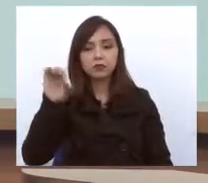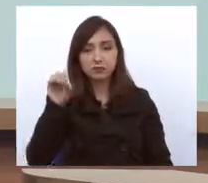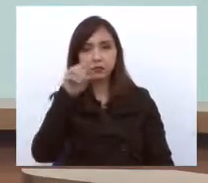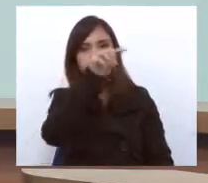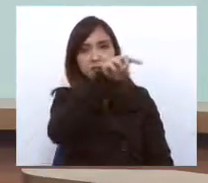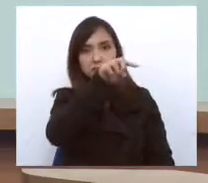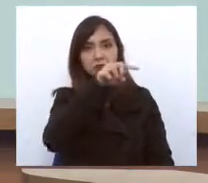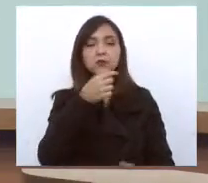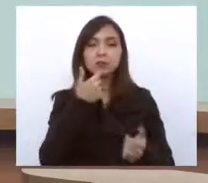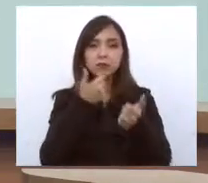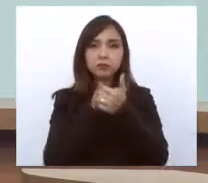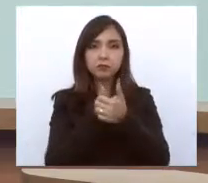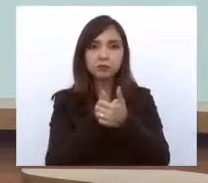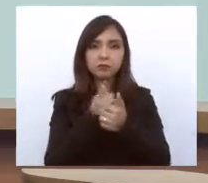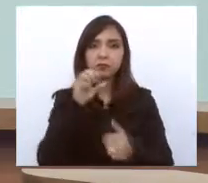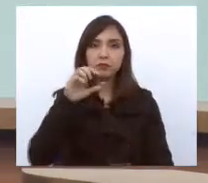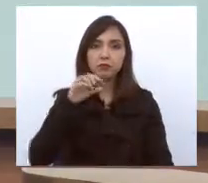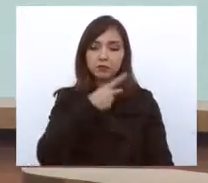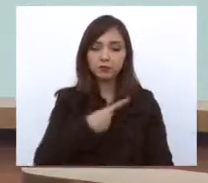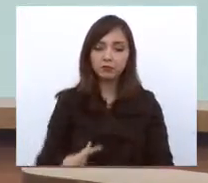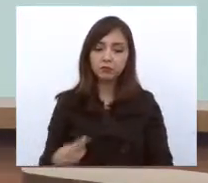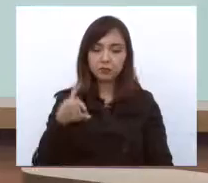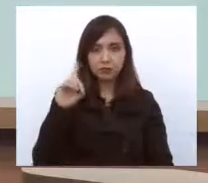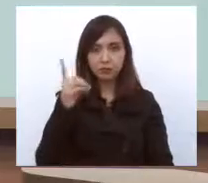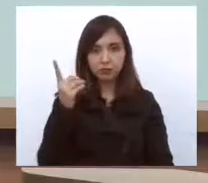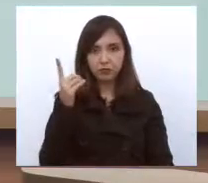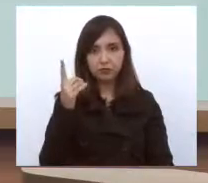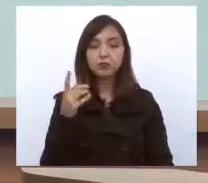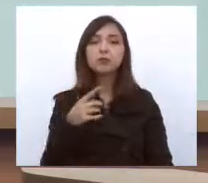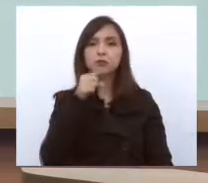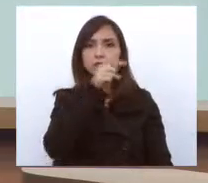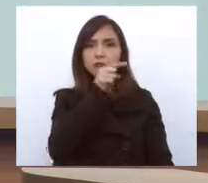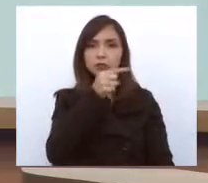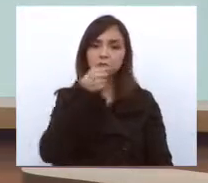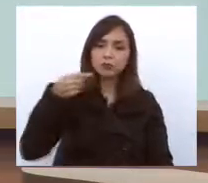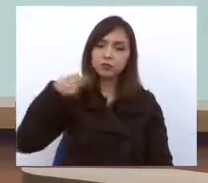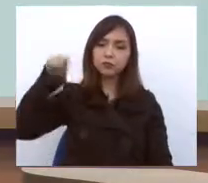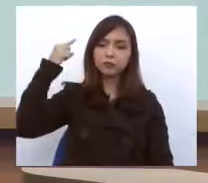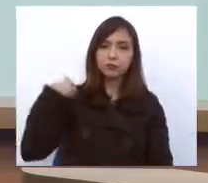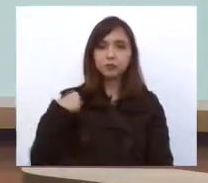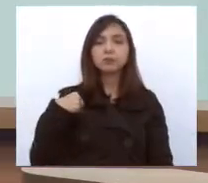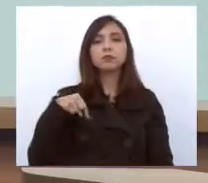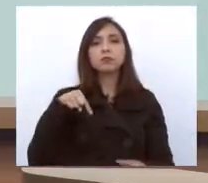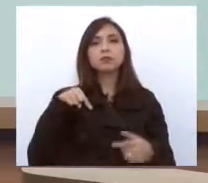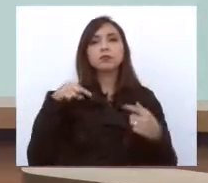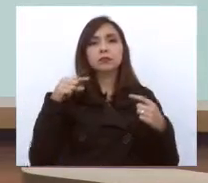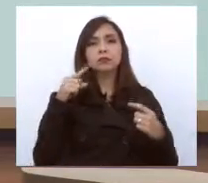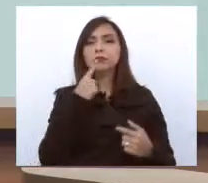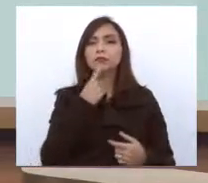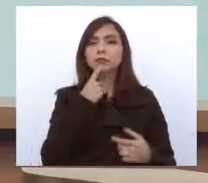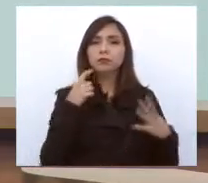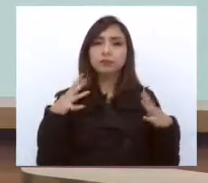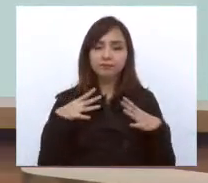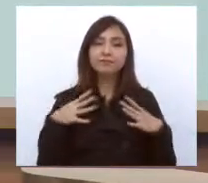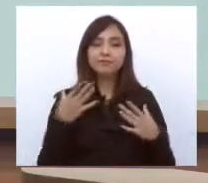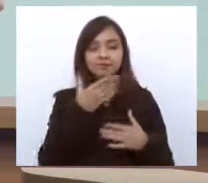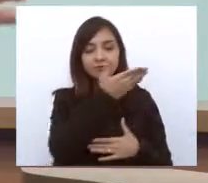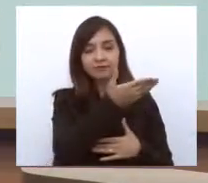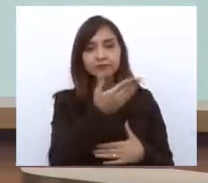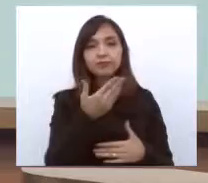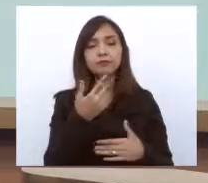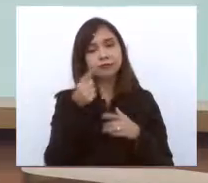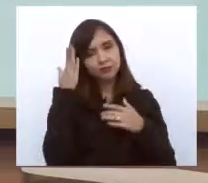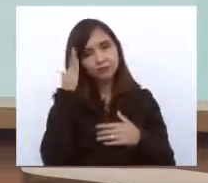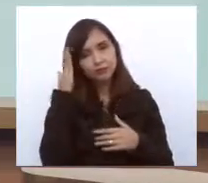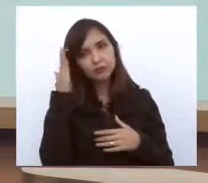feito aqui na beira da Dutra, no aterro da Crabim. Semana passada nós tivemos esse feriado prolongado aí. Eu sei